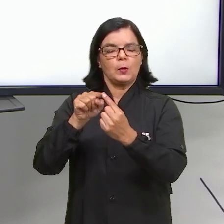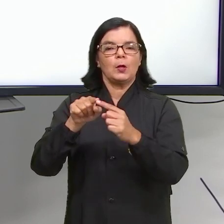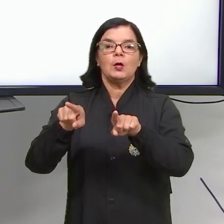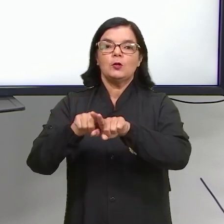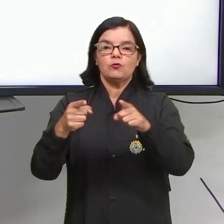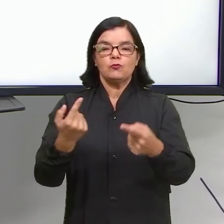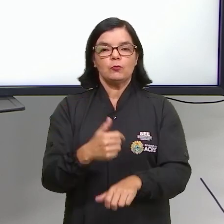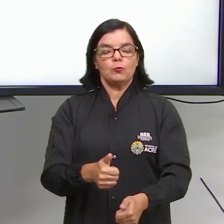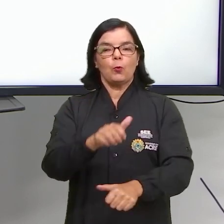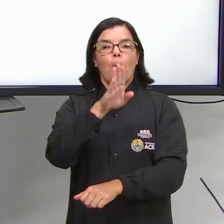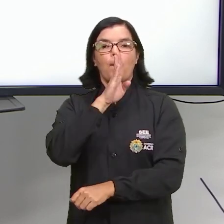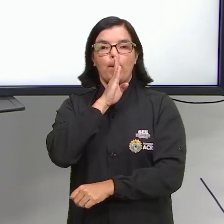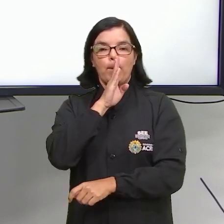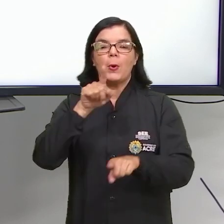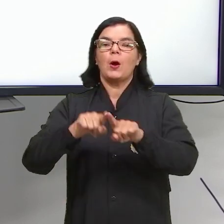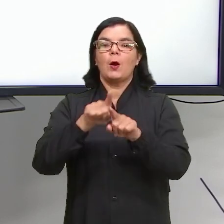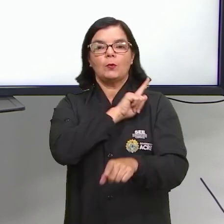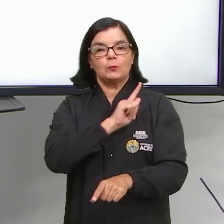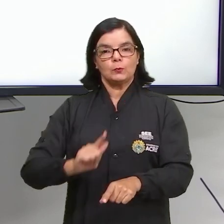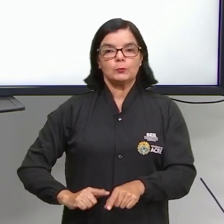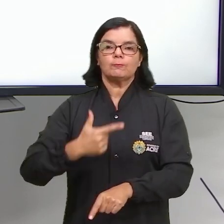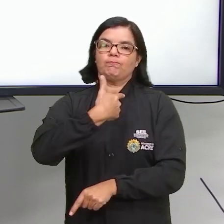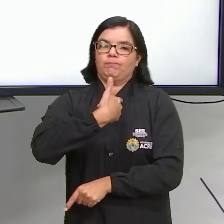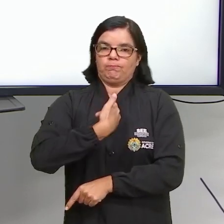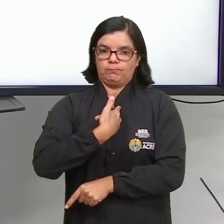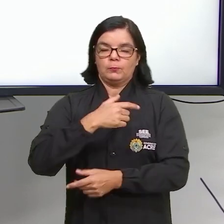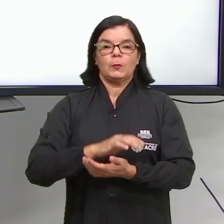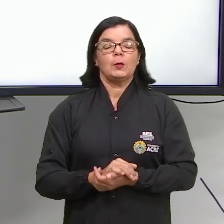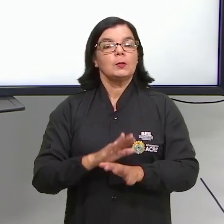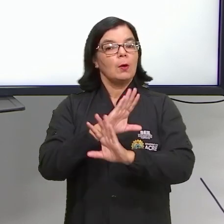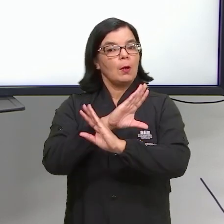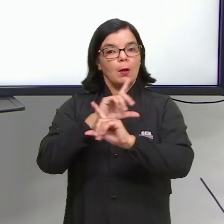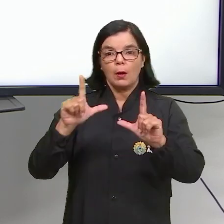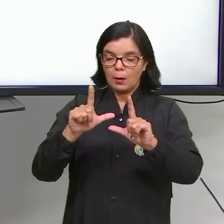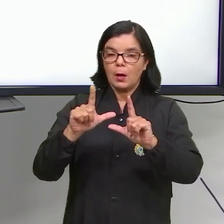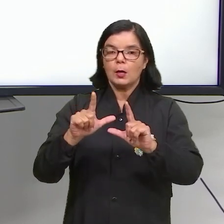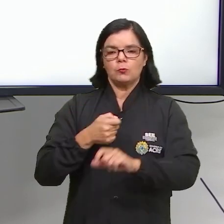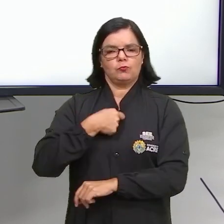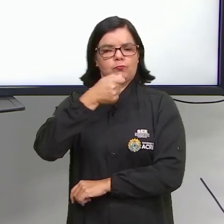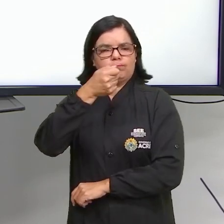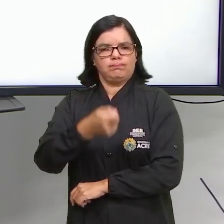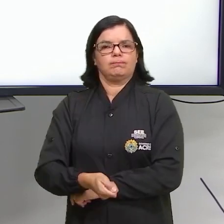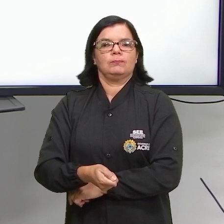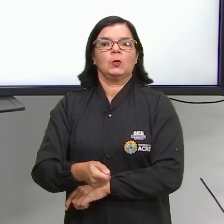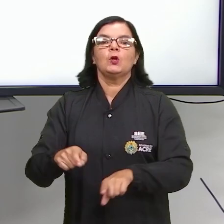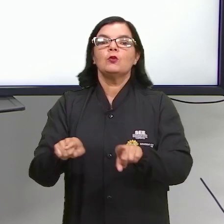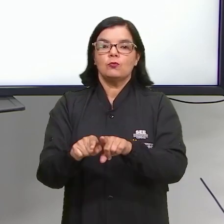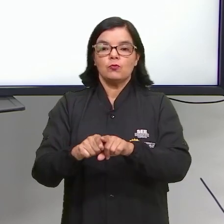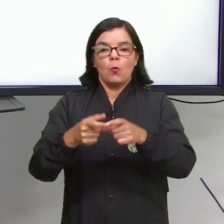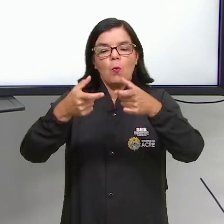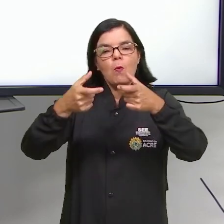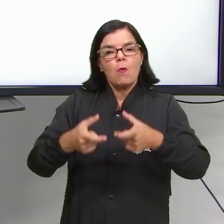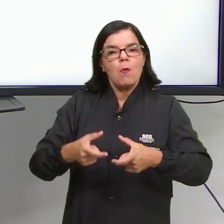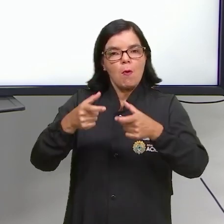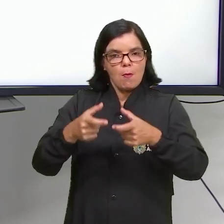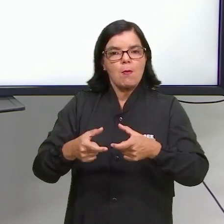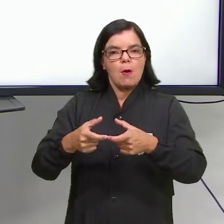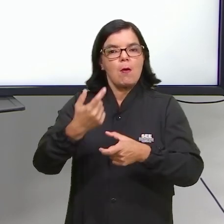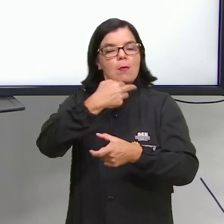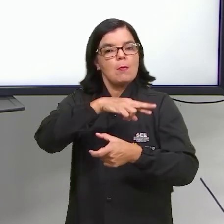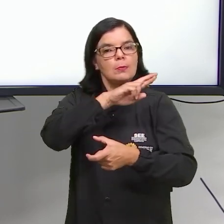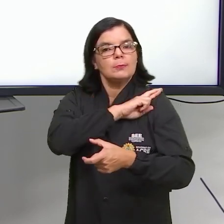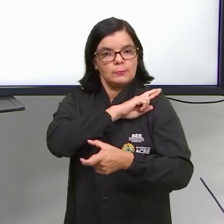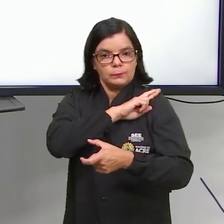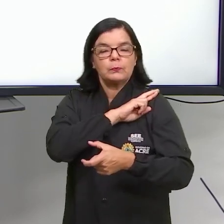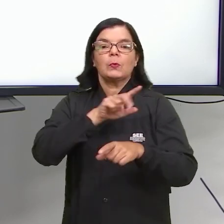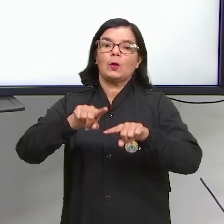possíveis opositores ao governo de Getúlio Vargas. Então, isso é bem comum em uma ditadura, é o estabelecimento de um órgão responsável